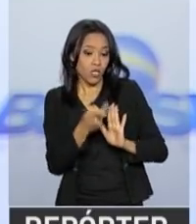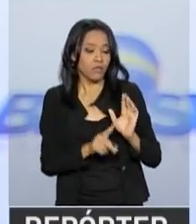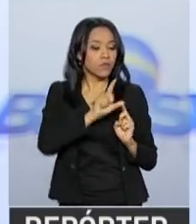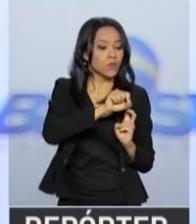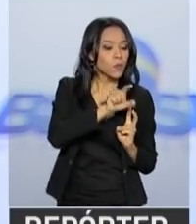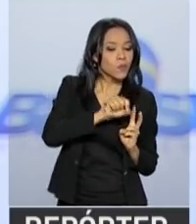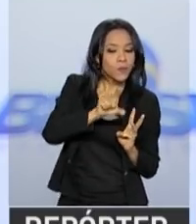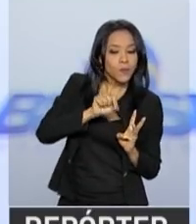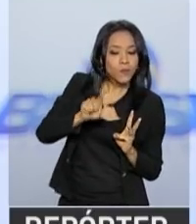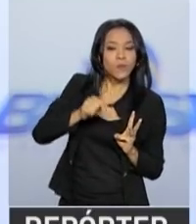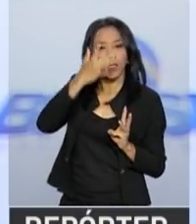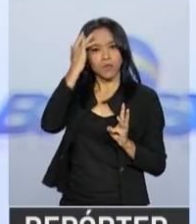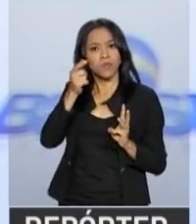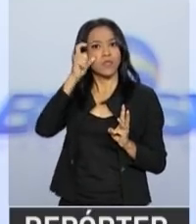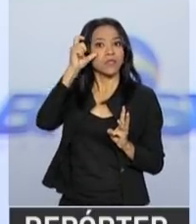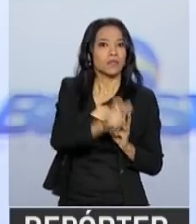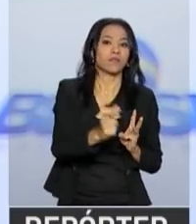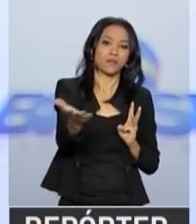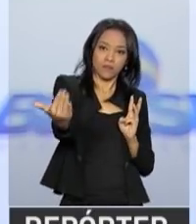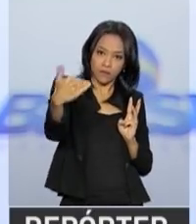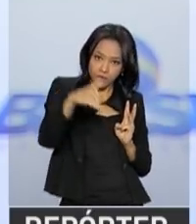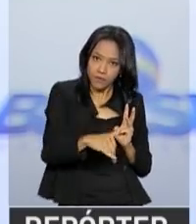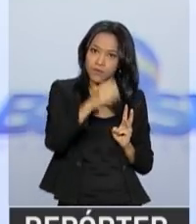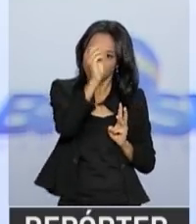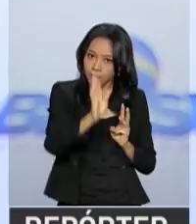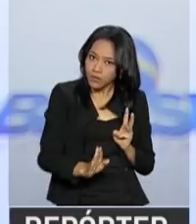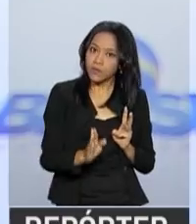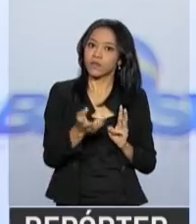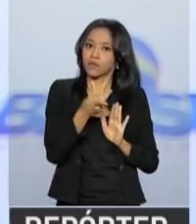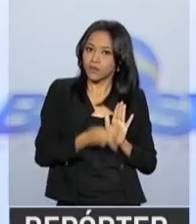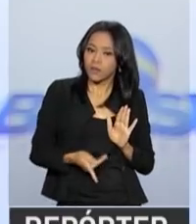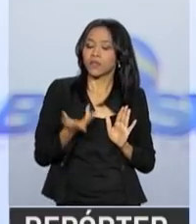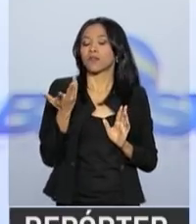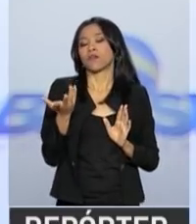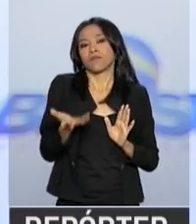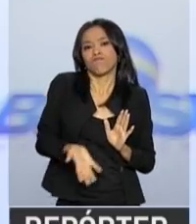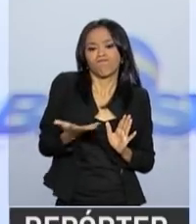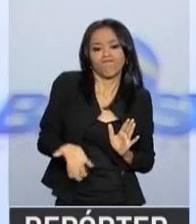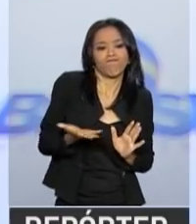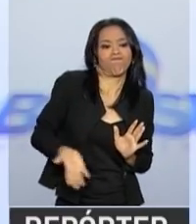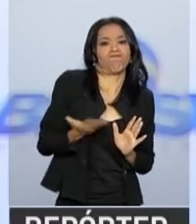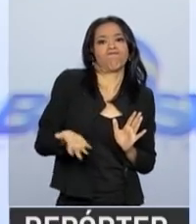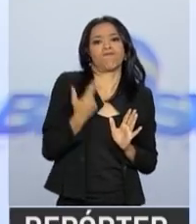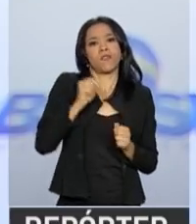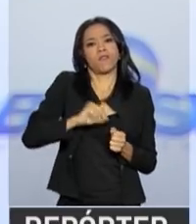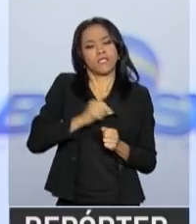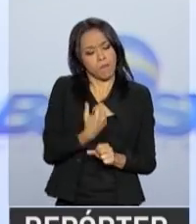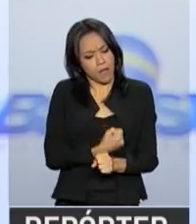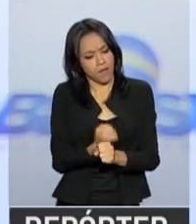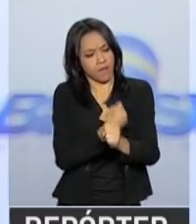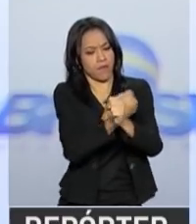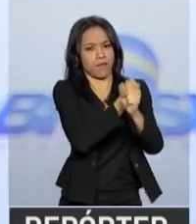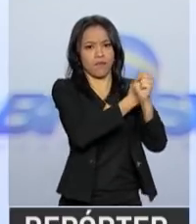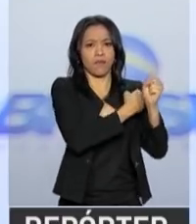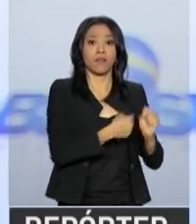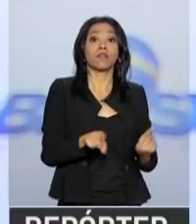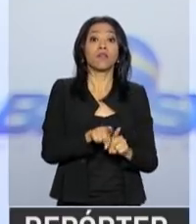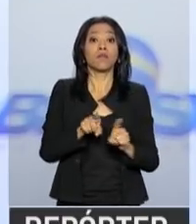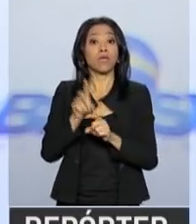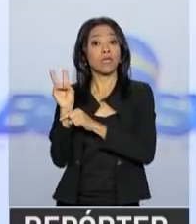investidores privados tanto para implementar o projeto pra realizar as obras quanto para